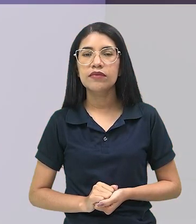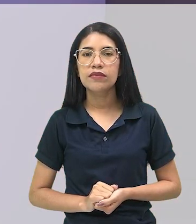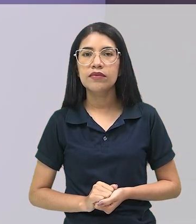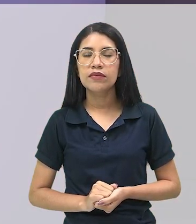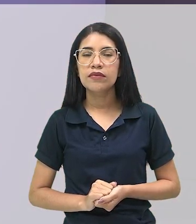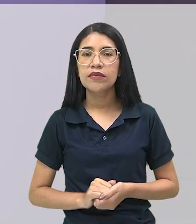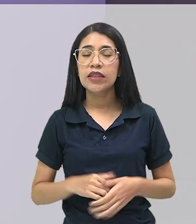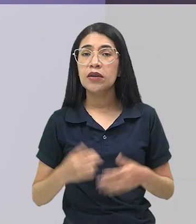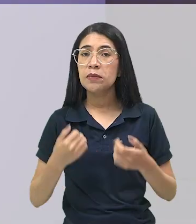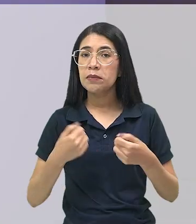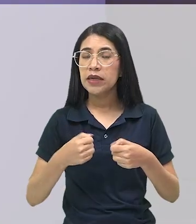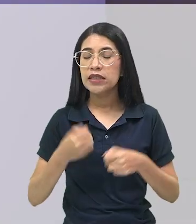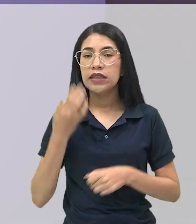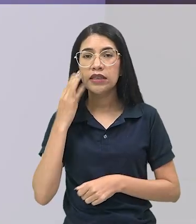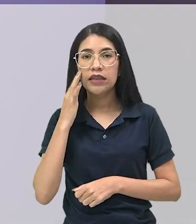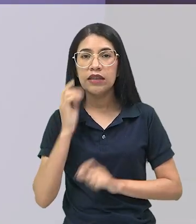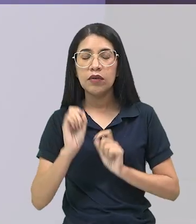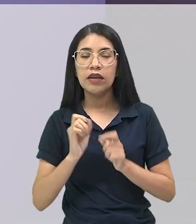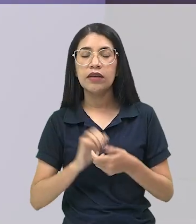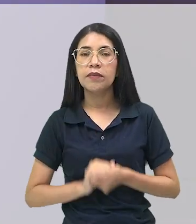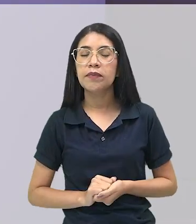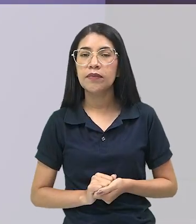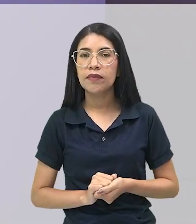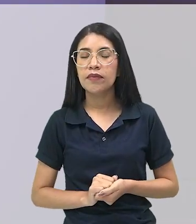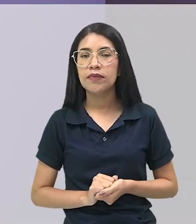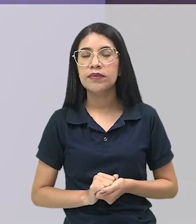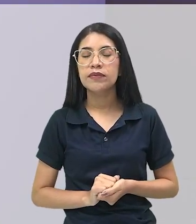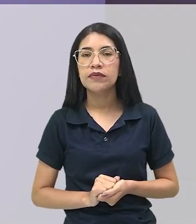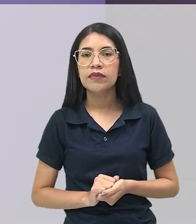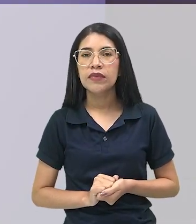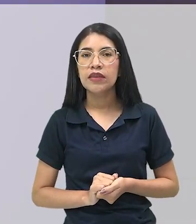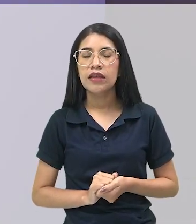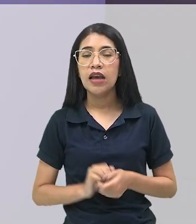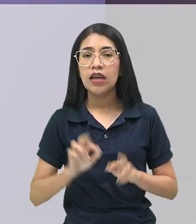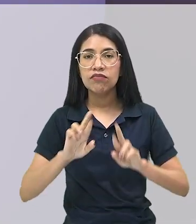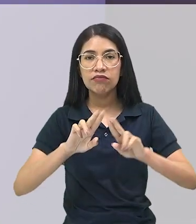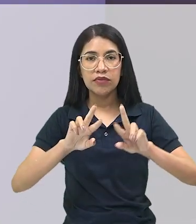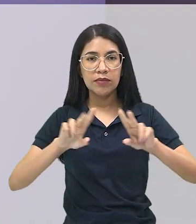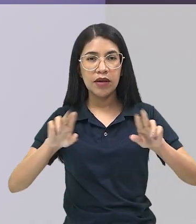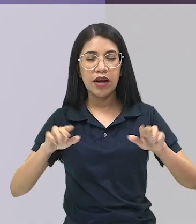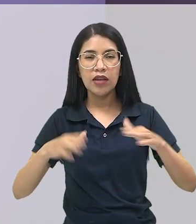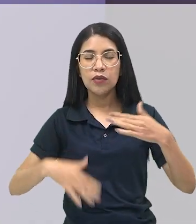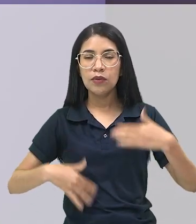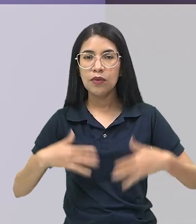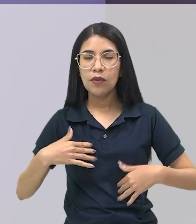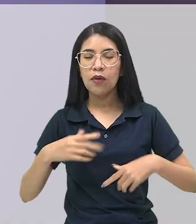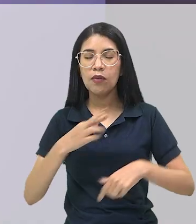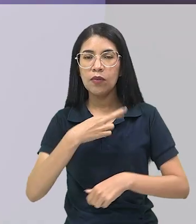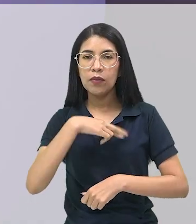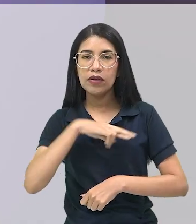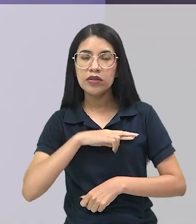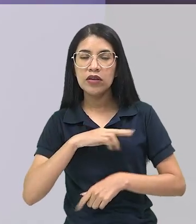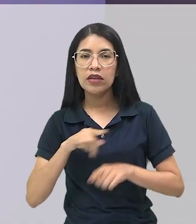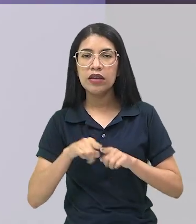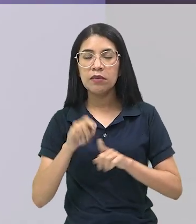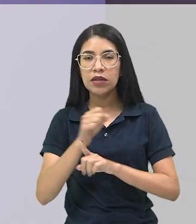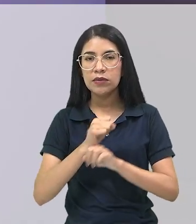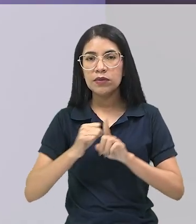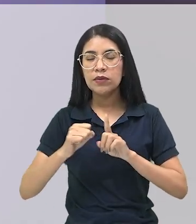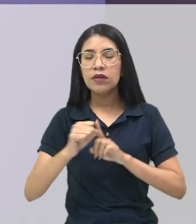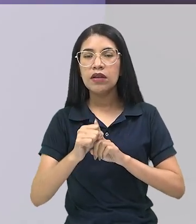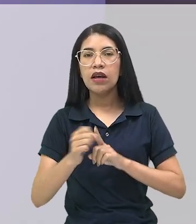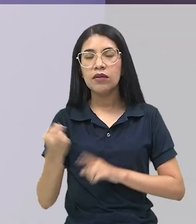É preciso a gente entender, antes de qualquer coisa, que as diferenças físicas, religiosas,